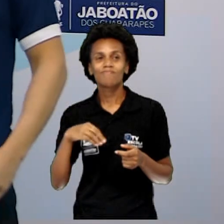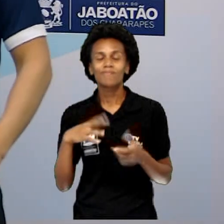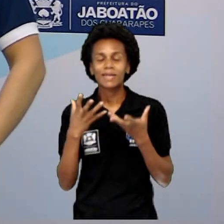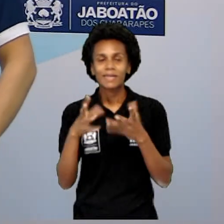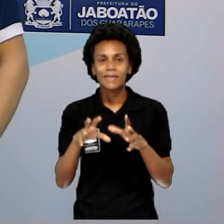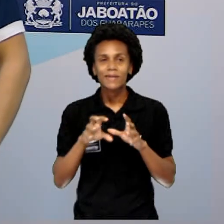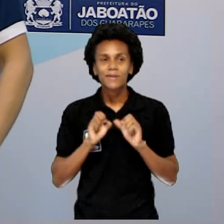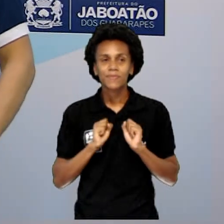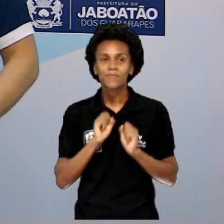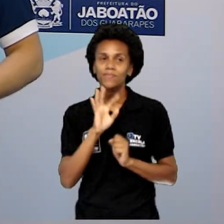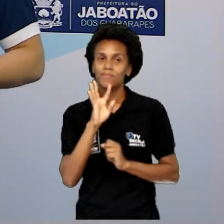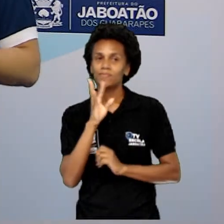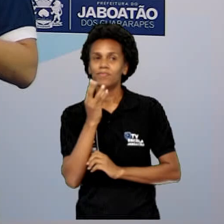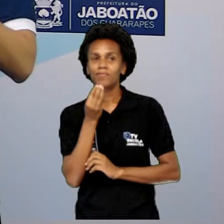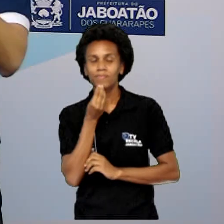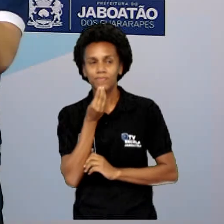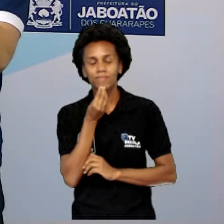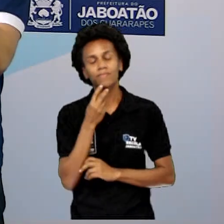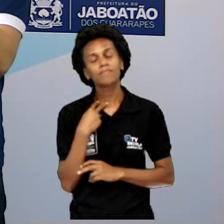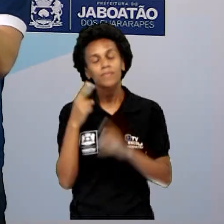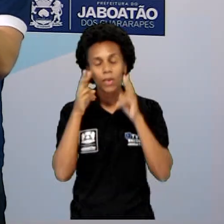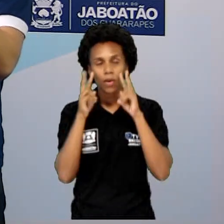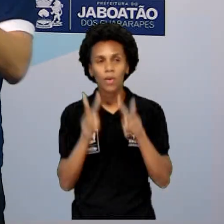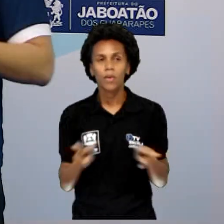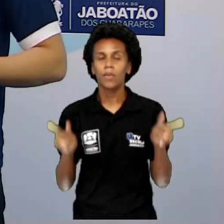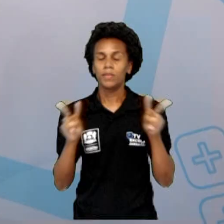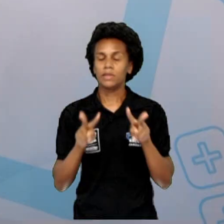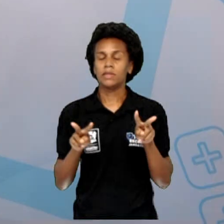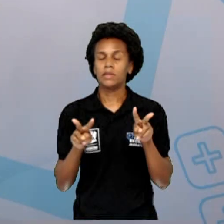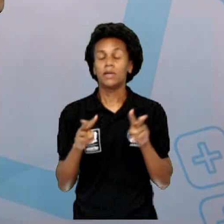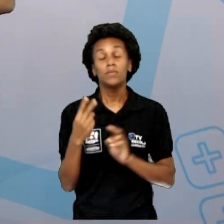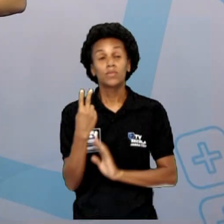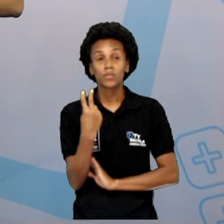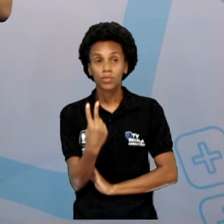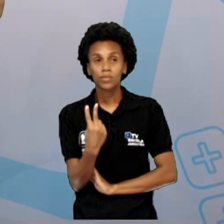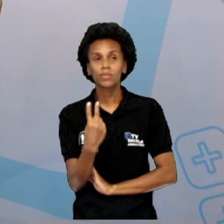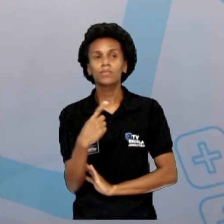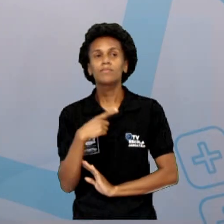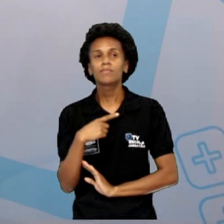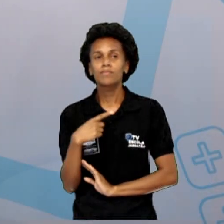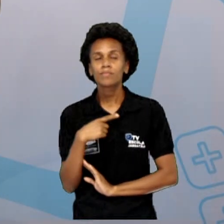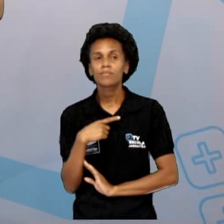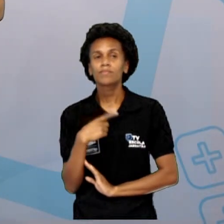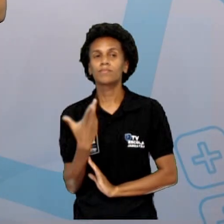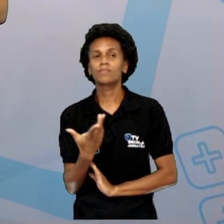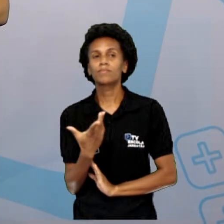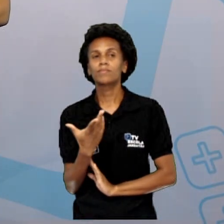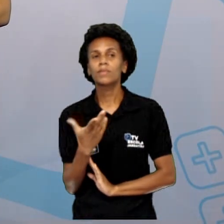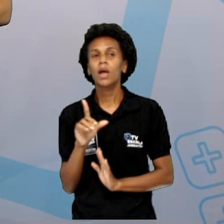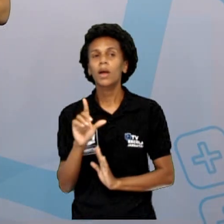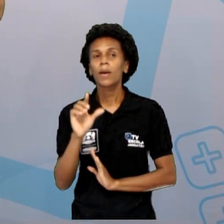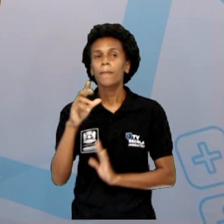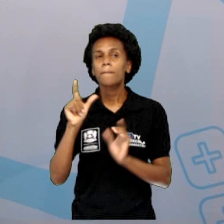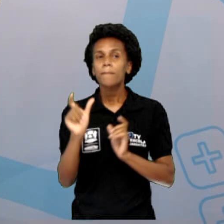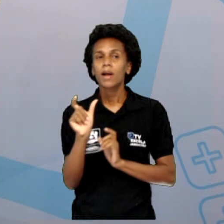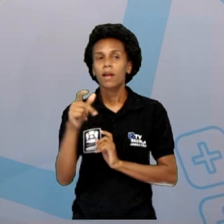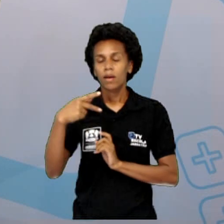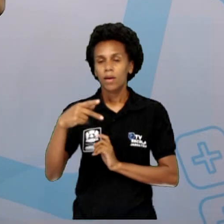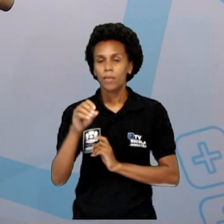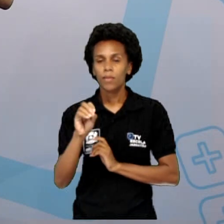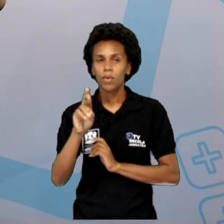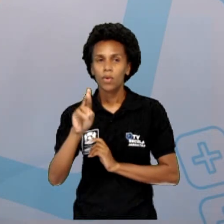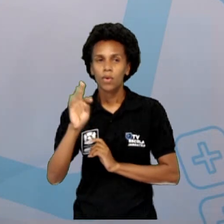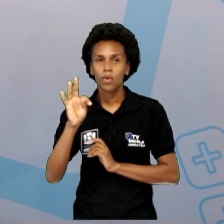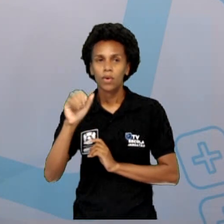que aí nesse item 2, a gente tem um portanto, que dá uma ideia de conclusão. Só que, na verdade, a decepção